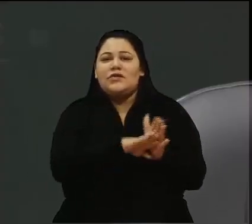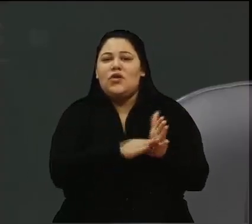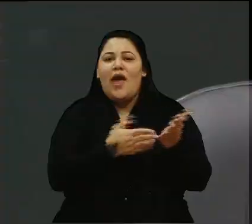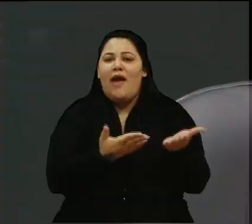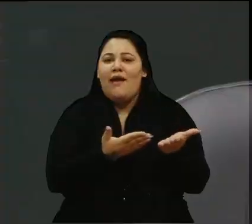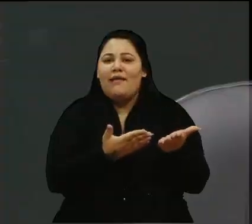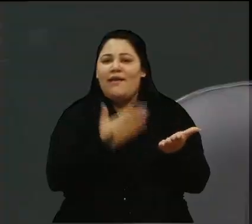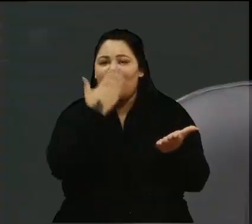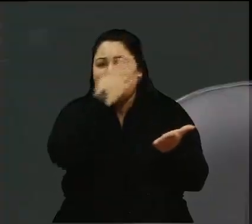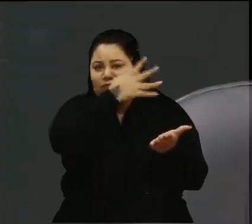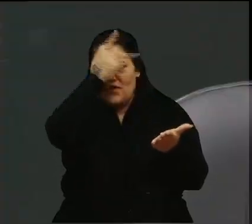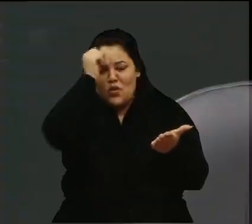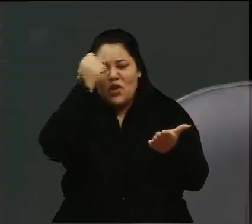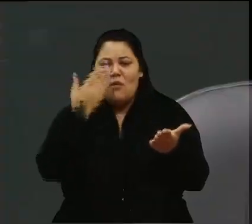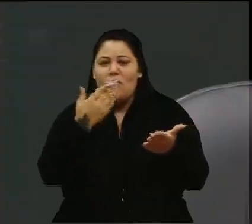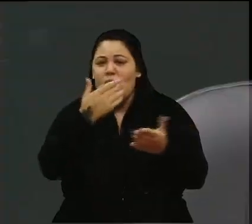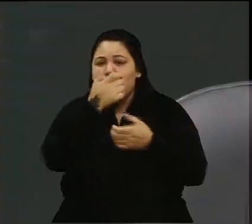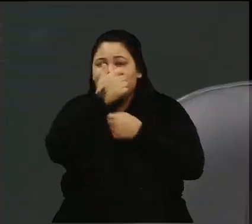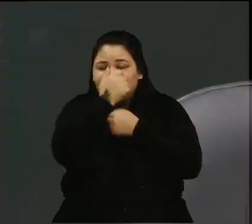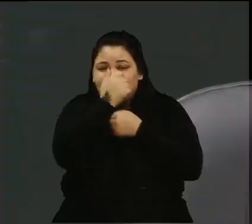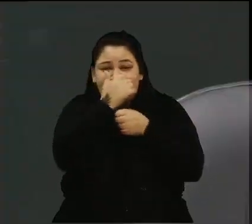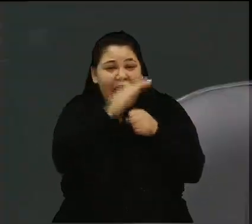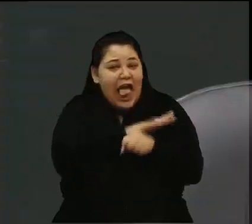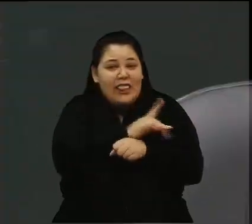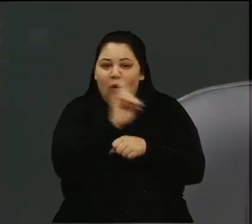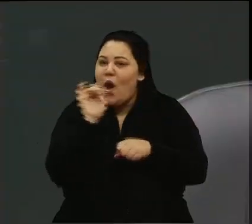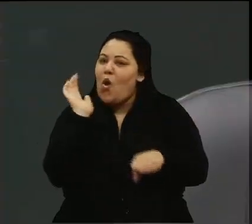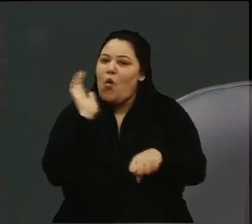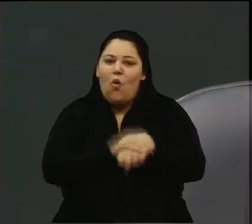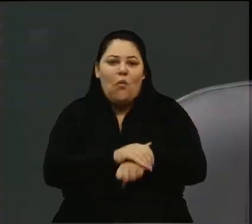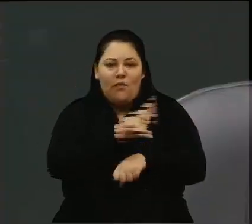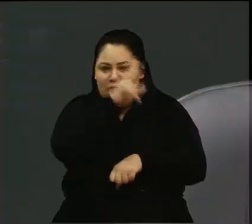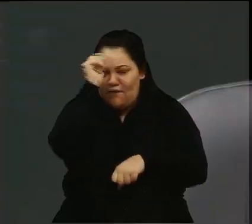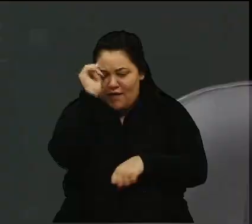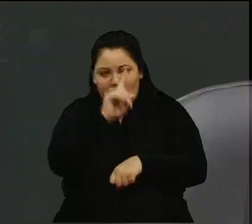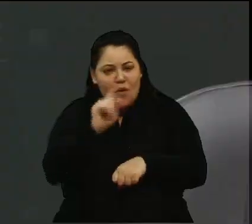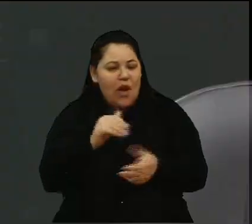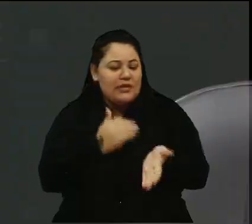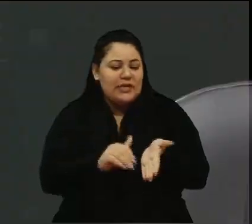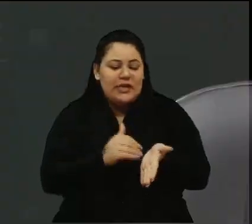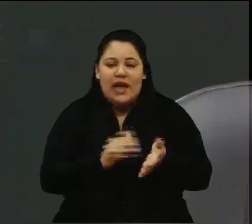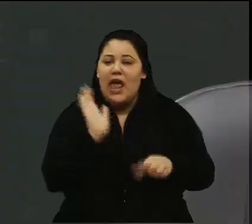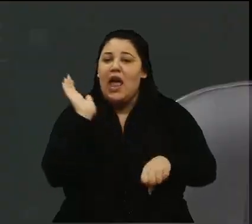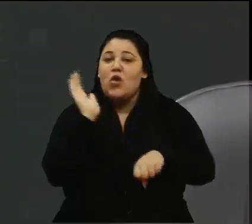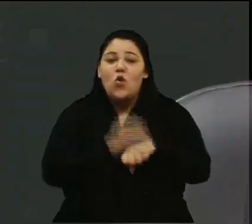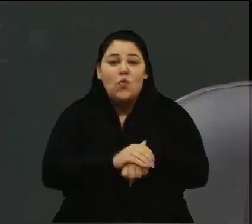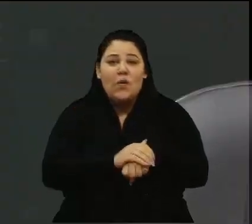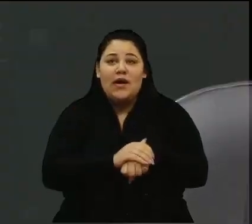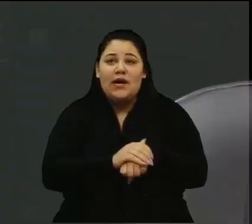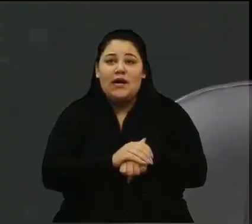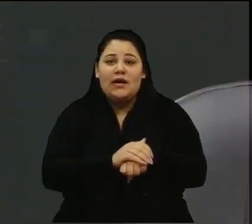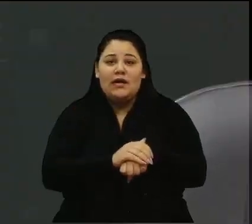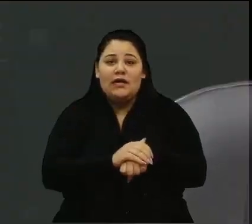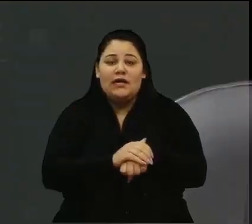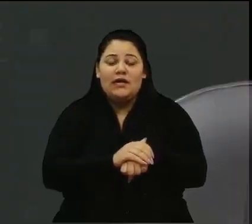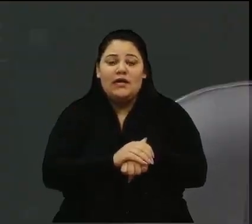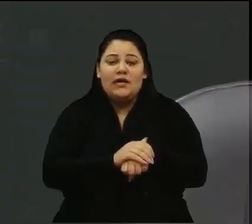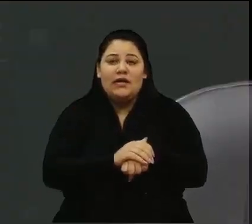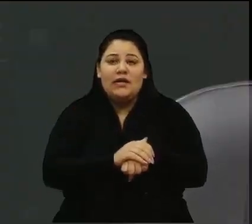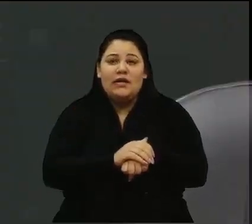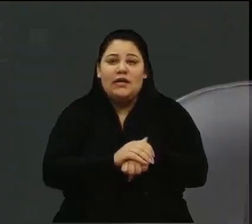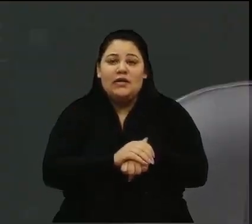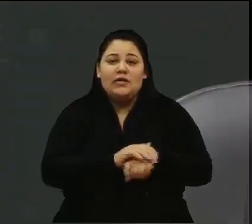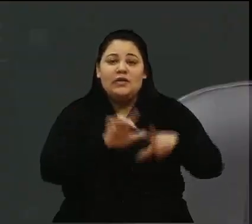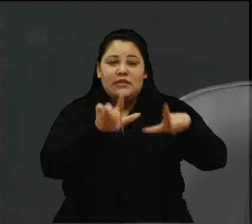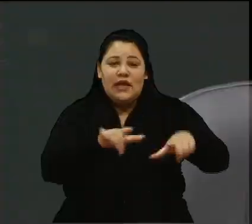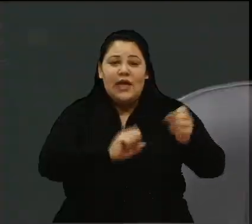estacionamento da prefeitura. E não é culpa do prefeito, não é culpa do secretário, não é culpa de ninguém, é culpa da RECPay. Agora,